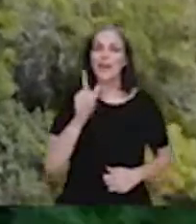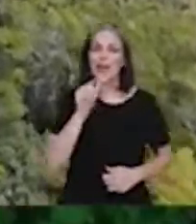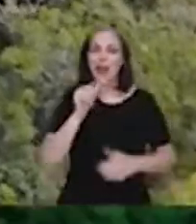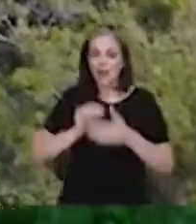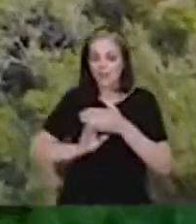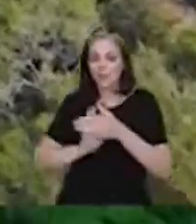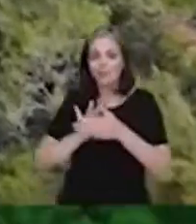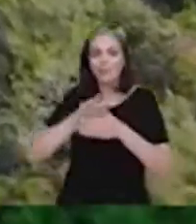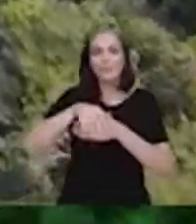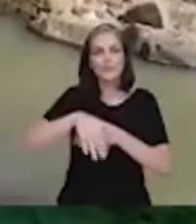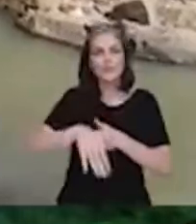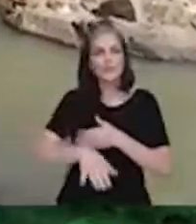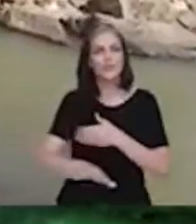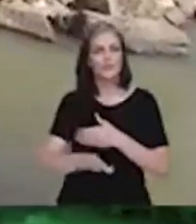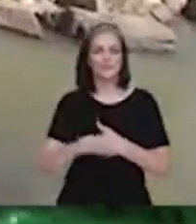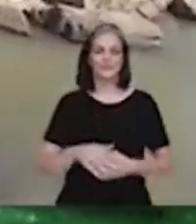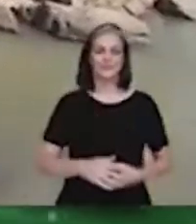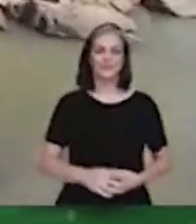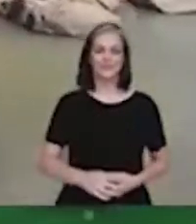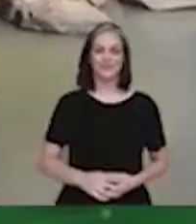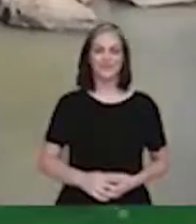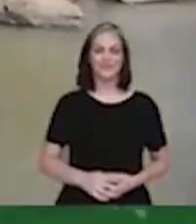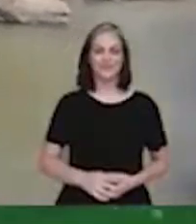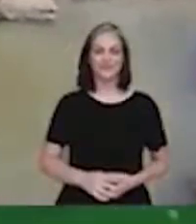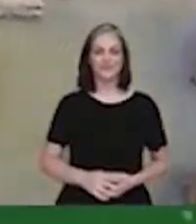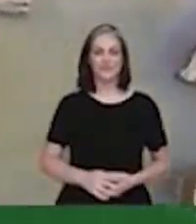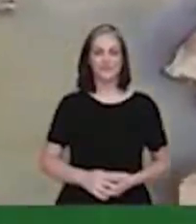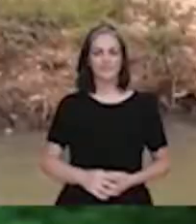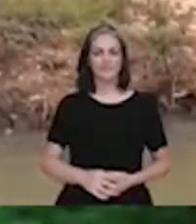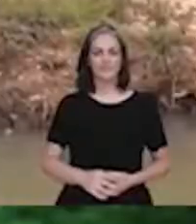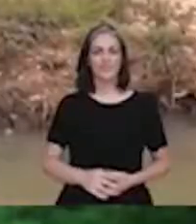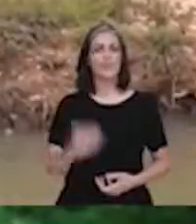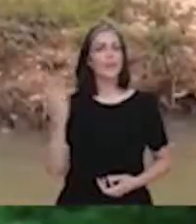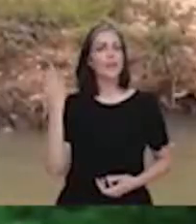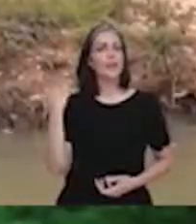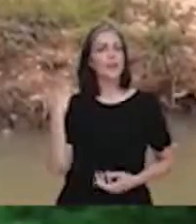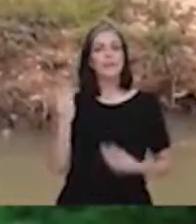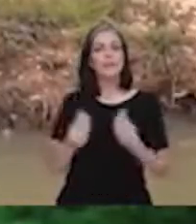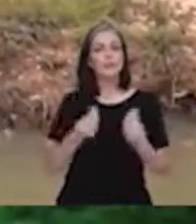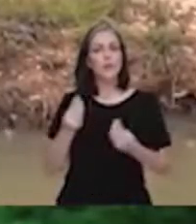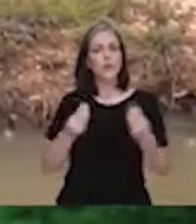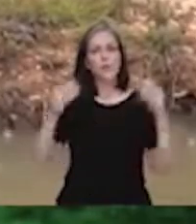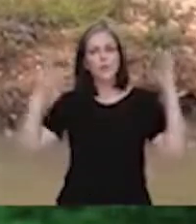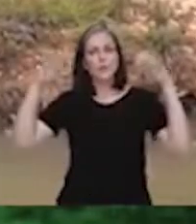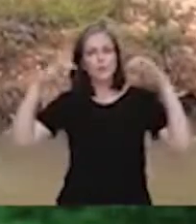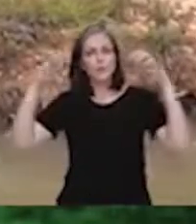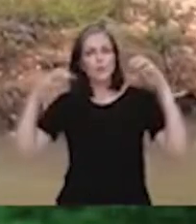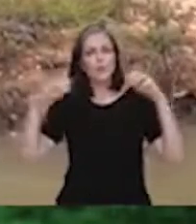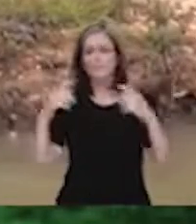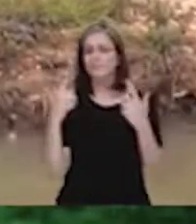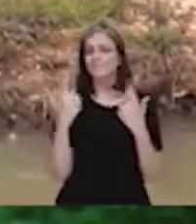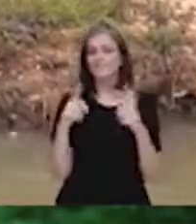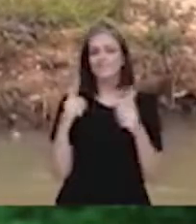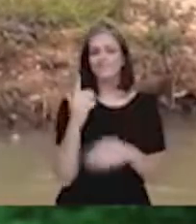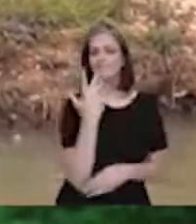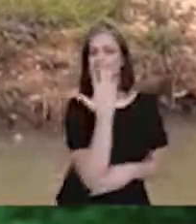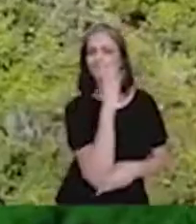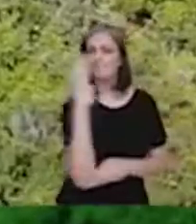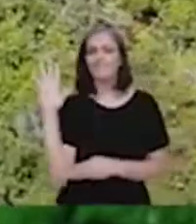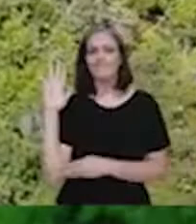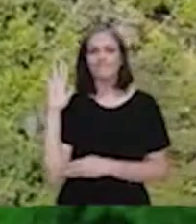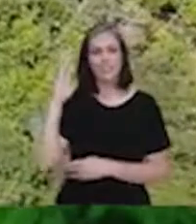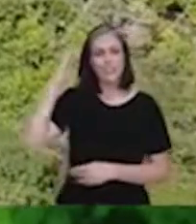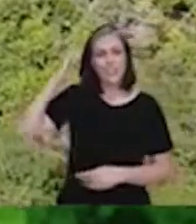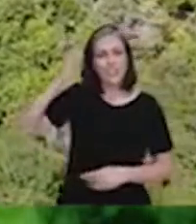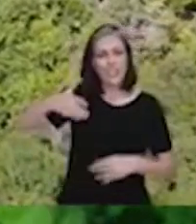trazer como consequência a hora crescimento das na ciência e bom então a água da chuva antes de ser Tá mesmo